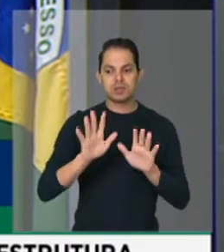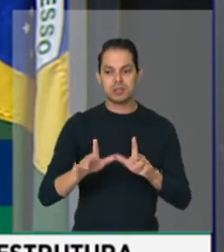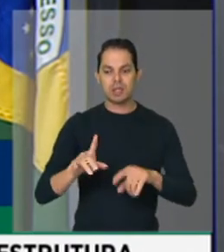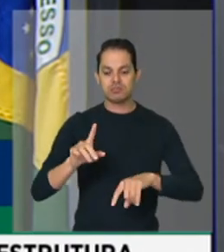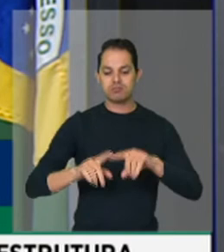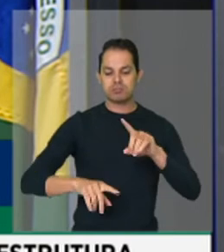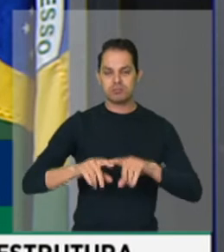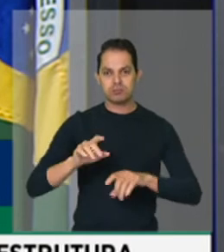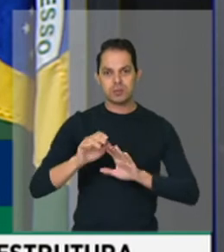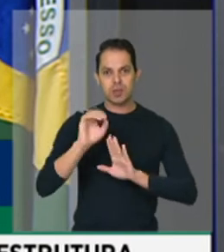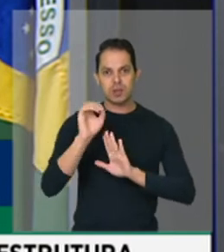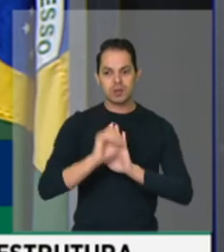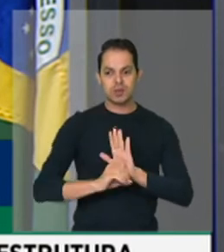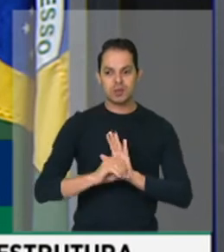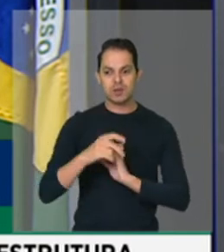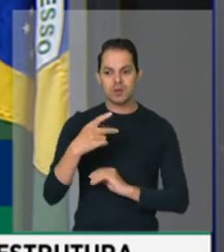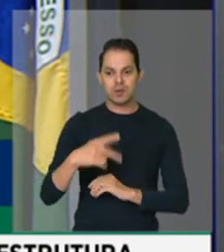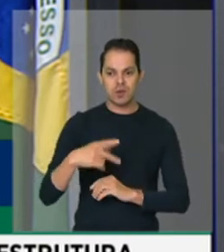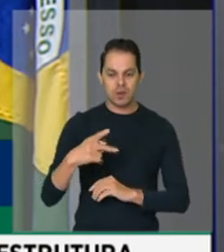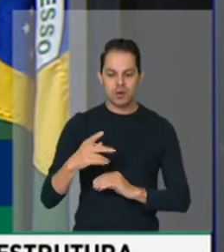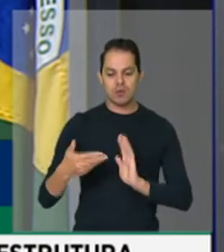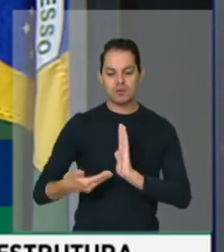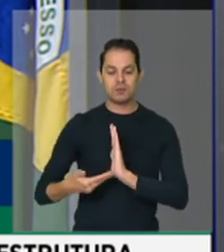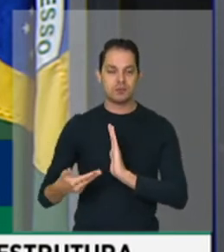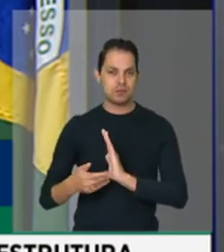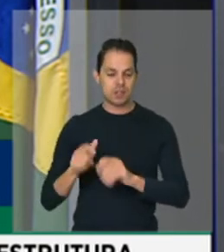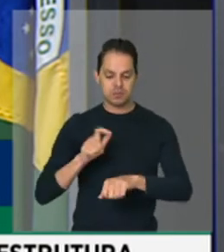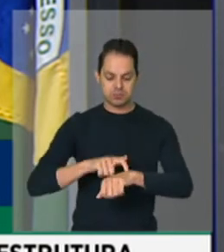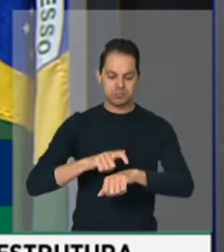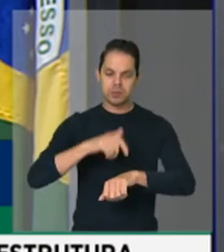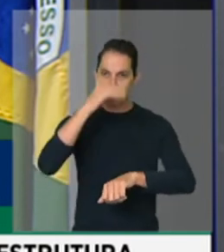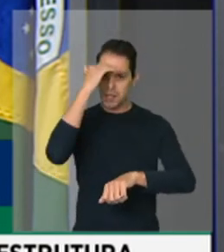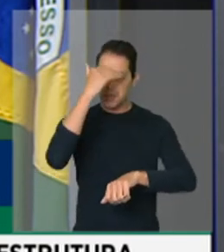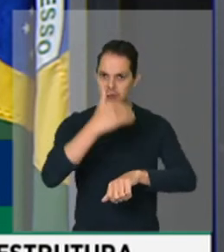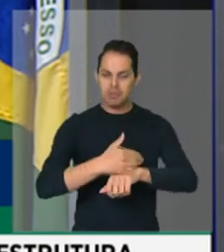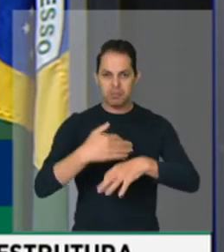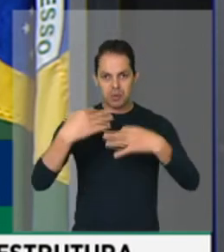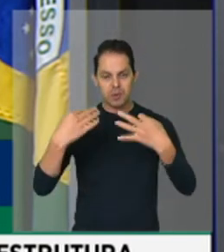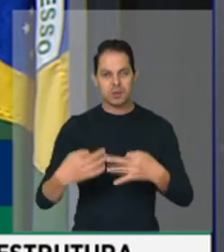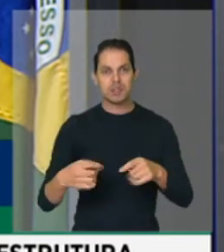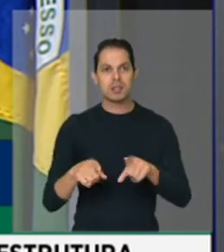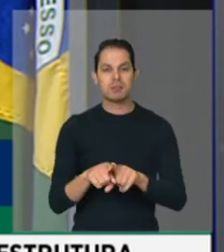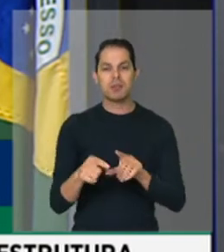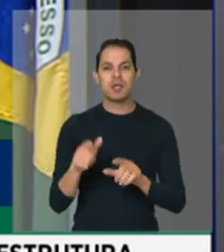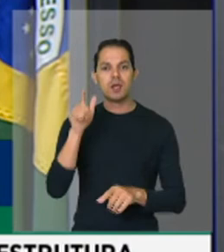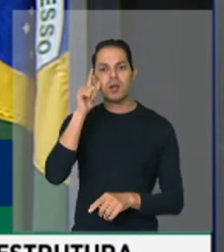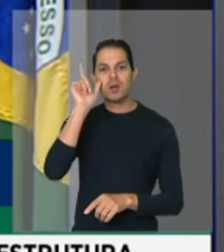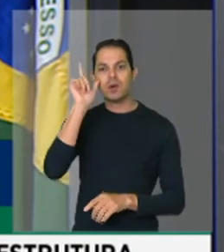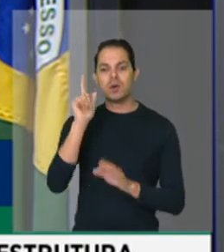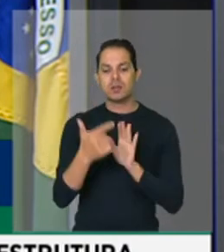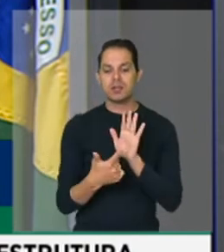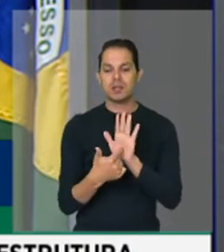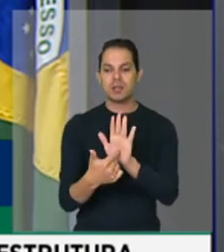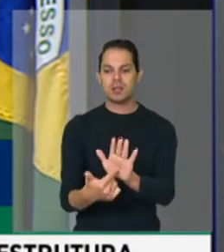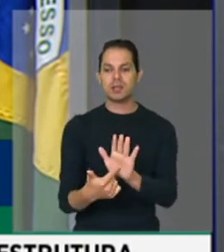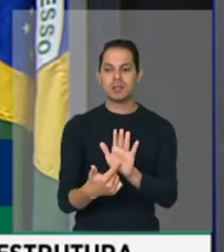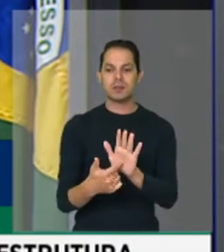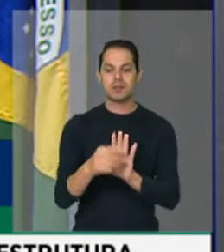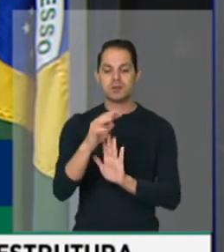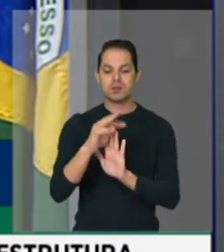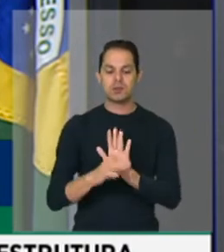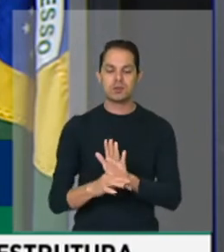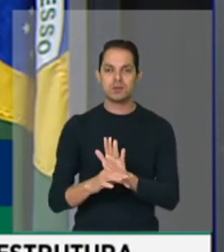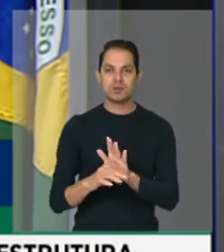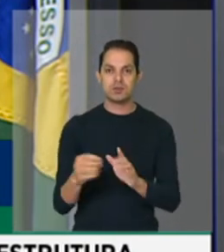oficiais da Casa, dentro do prazo previsto. Apresentamos ontem uma versão ainda atualizada, fruto